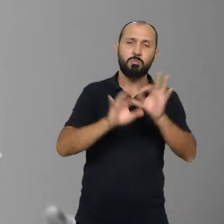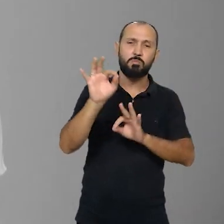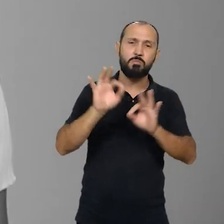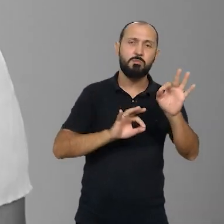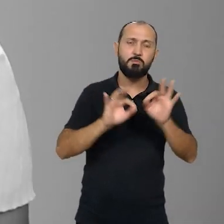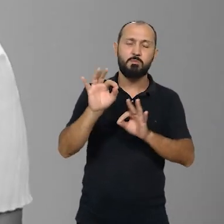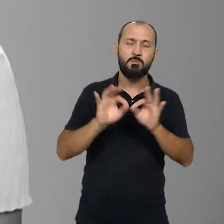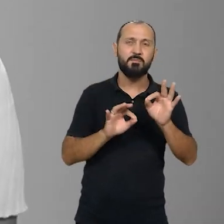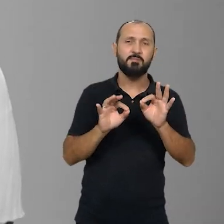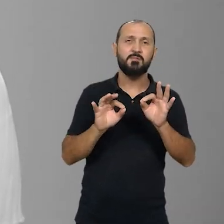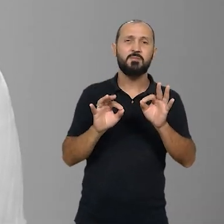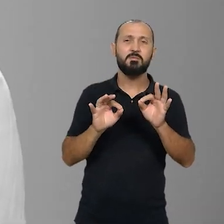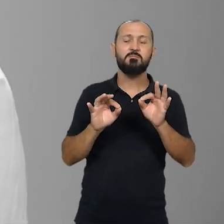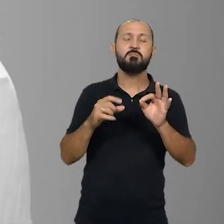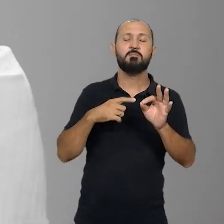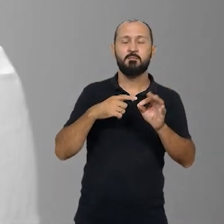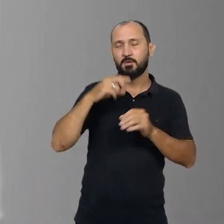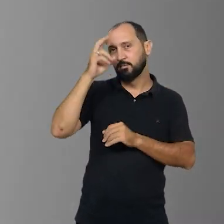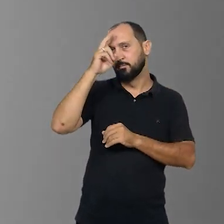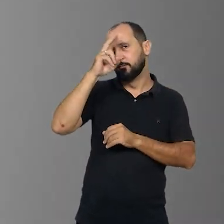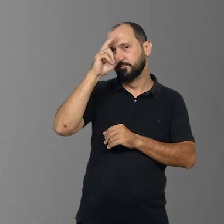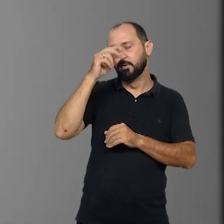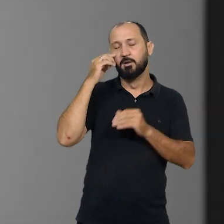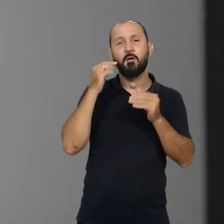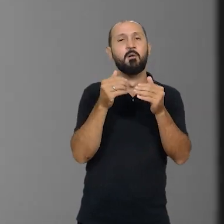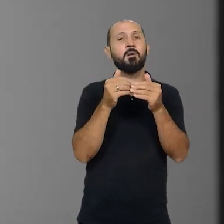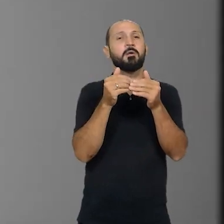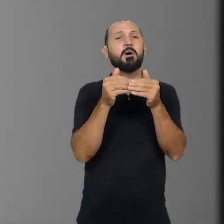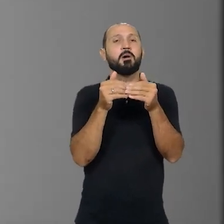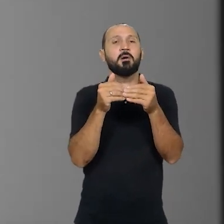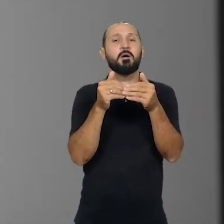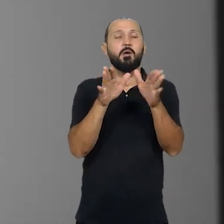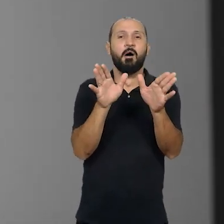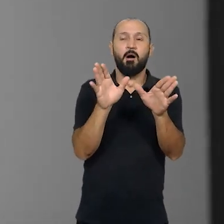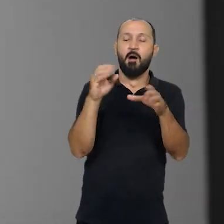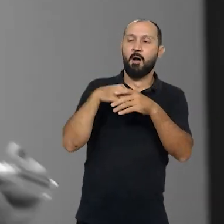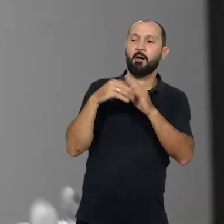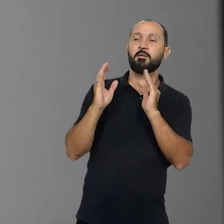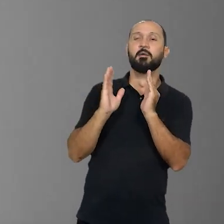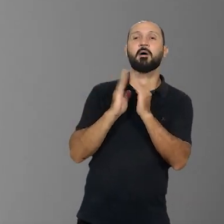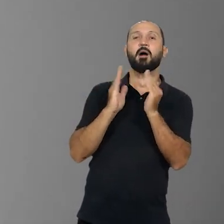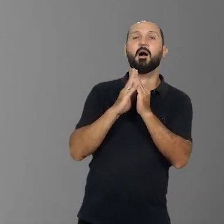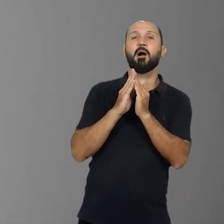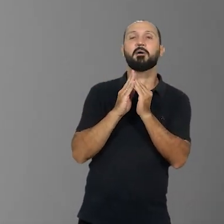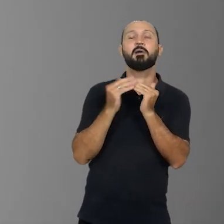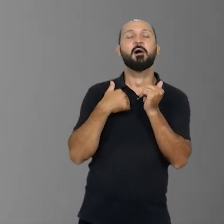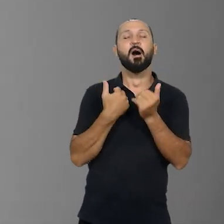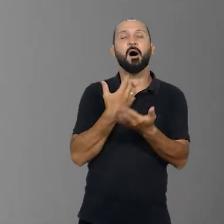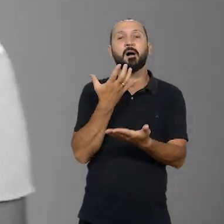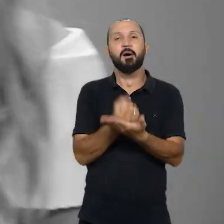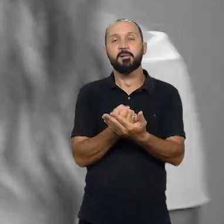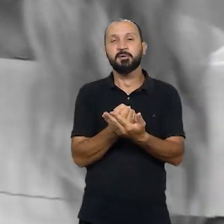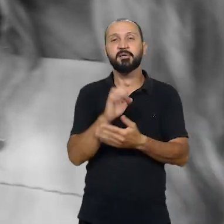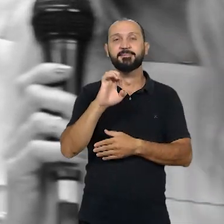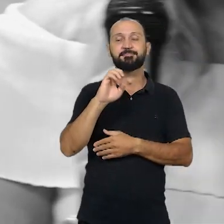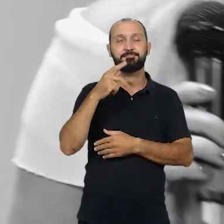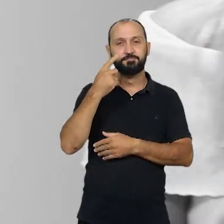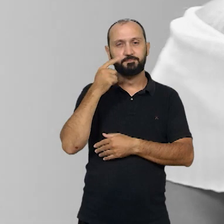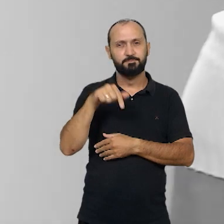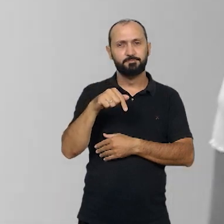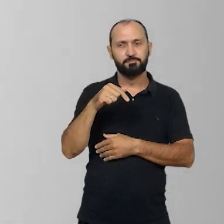locais também daqui. E tá tudo lá nas plataformas Beca Rodrigues, UFC. Spotify, YouTube, qualquer plataforma